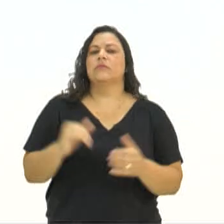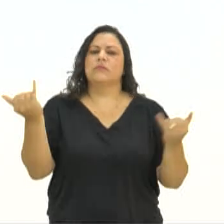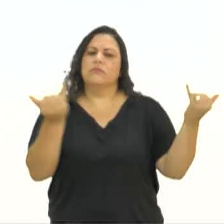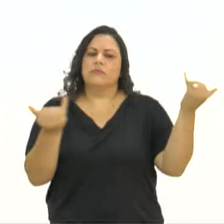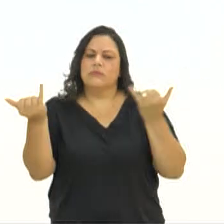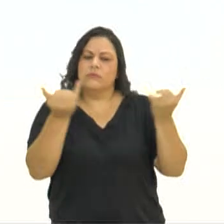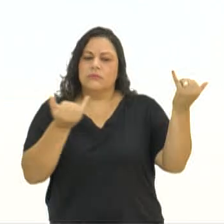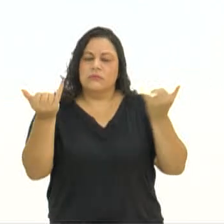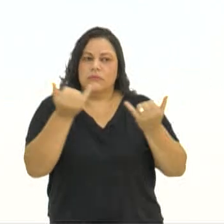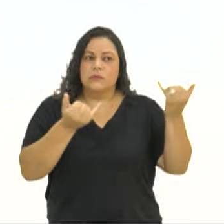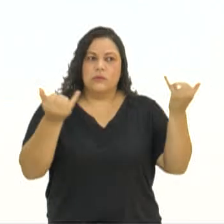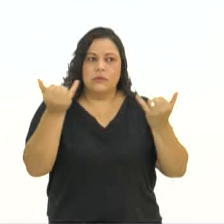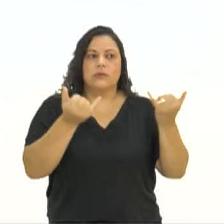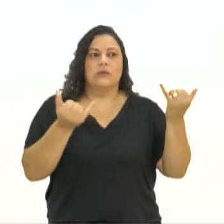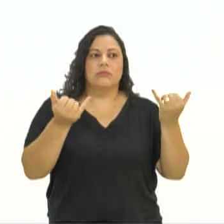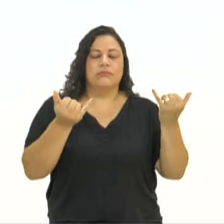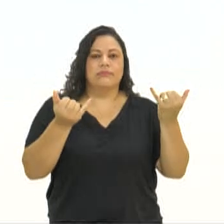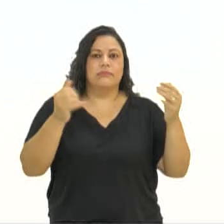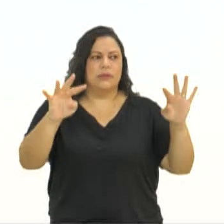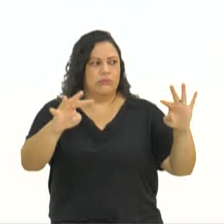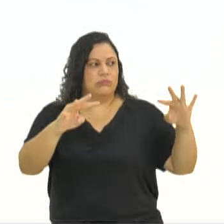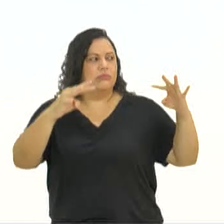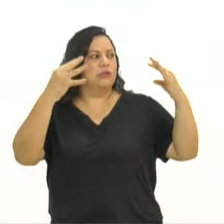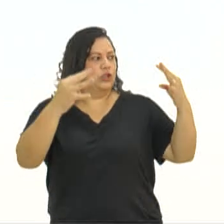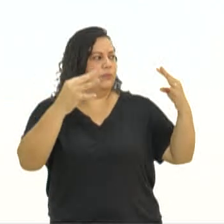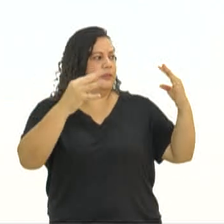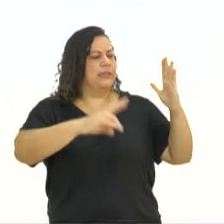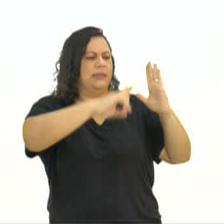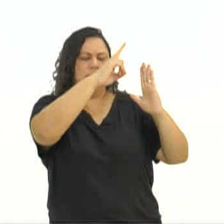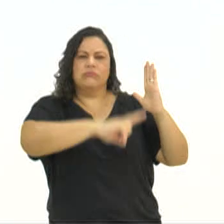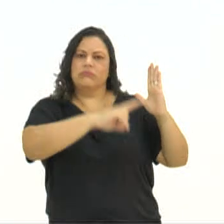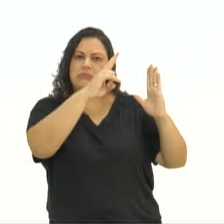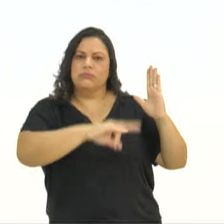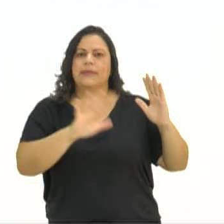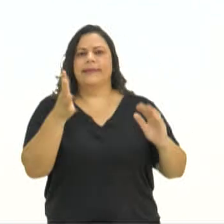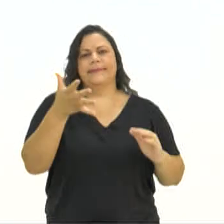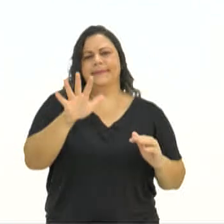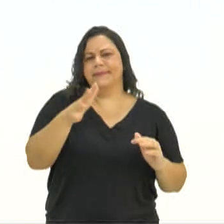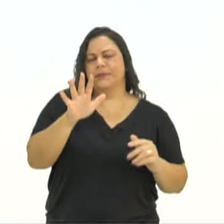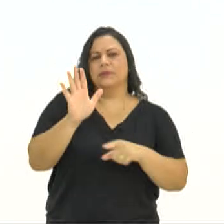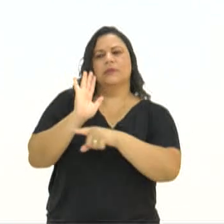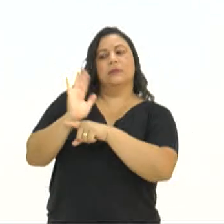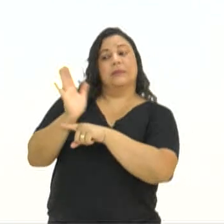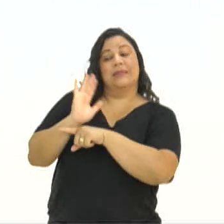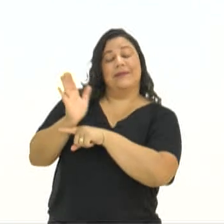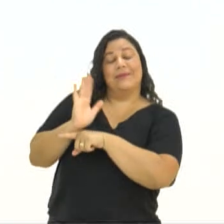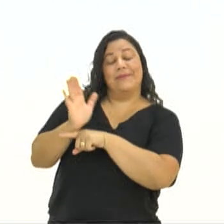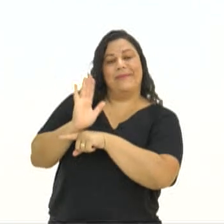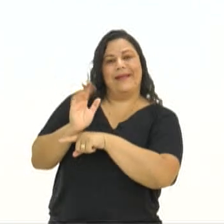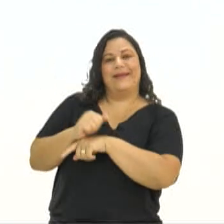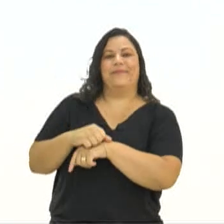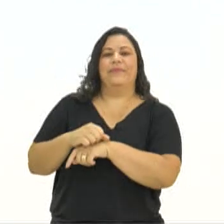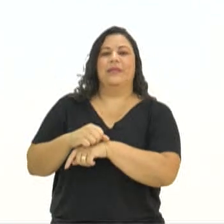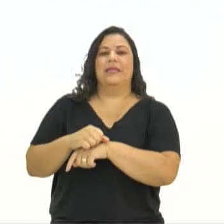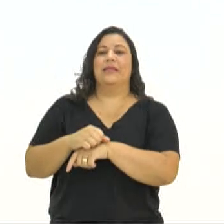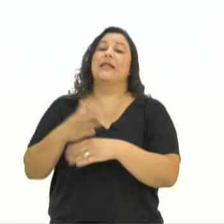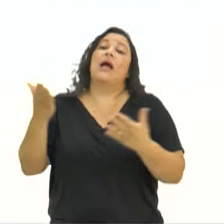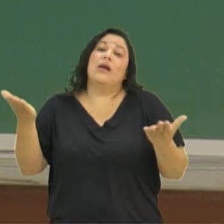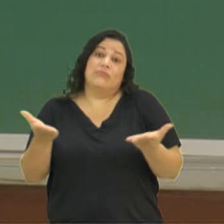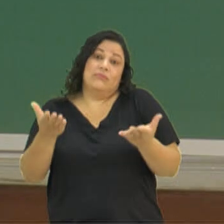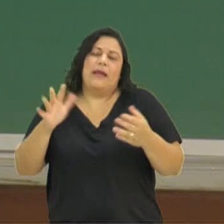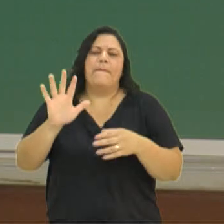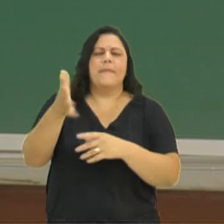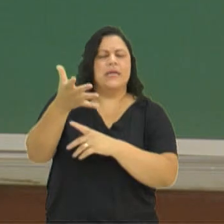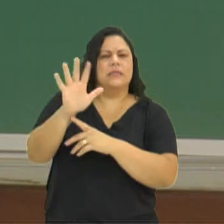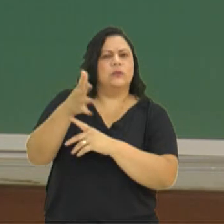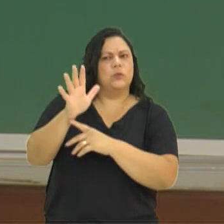informação, às vezes para chamar a atenção do leitor, e proximamente, que nos cinemas, né? Em breve nos cinemas, proximamente